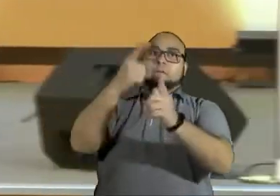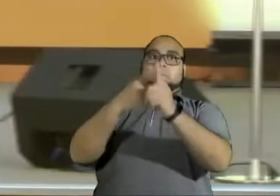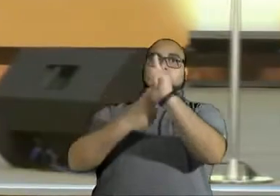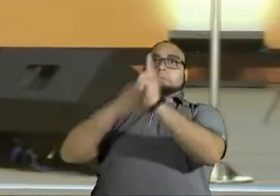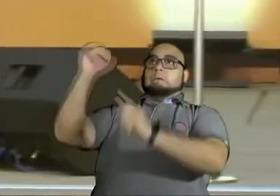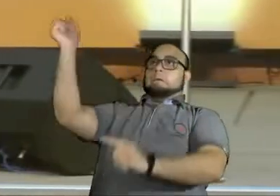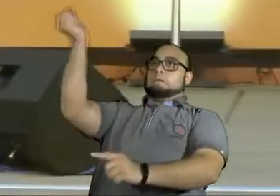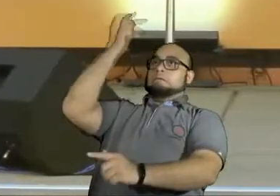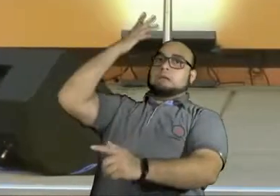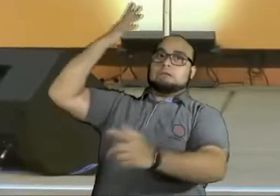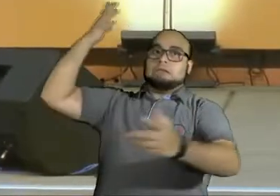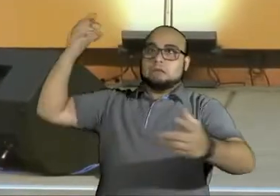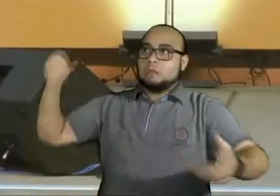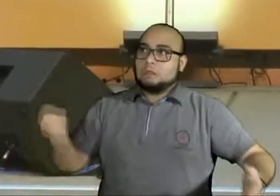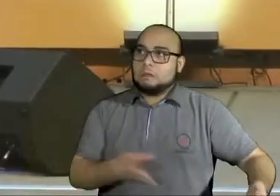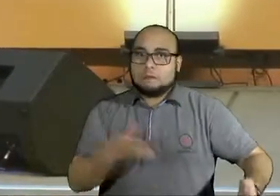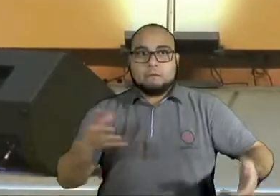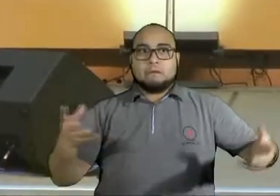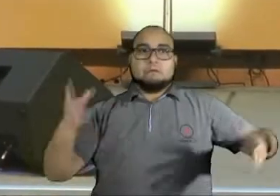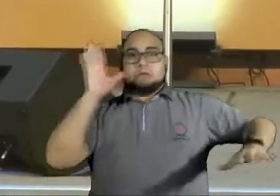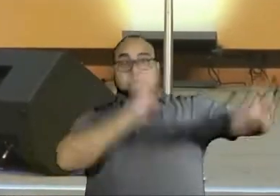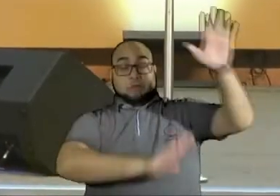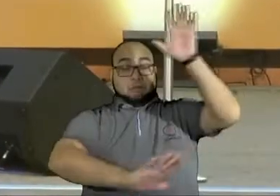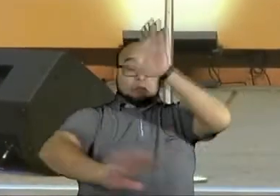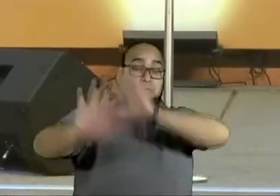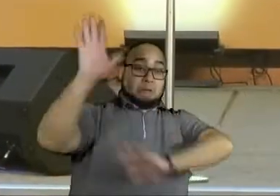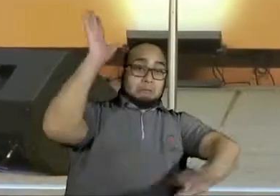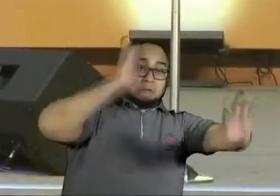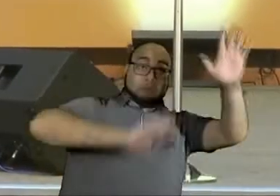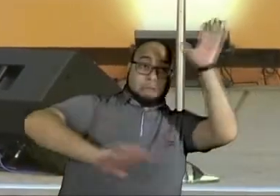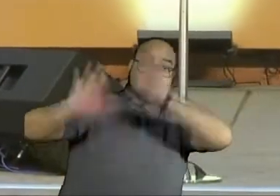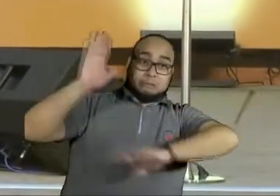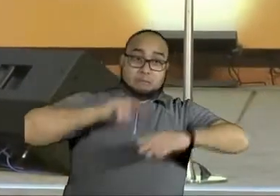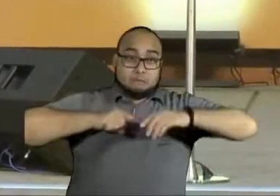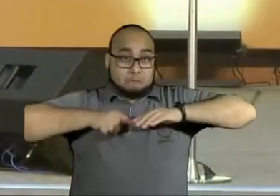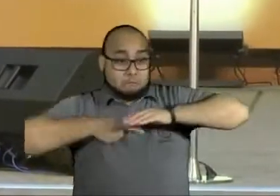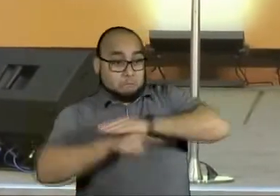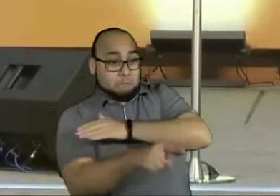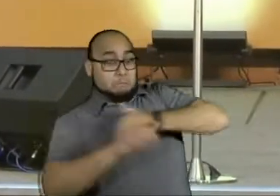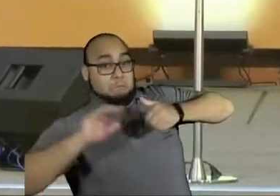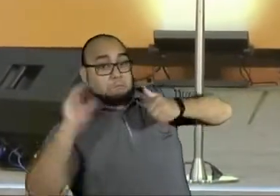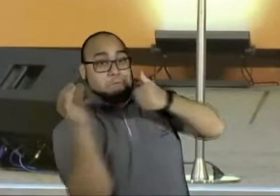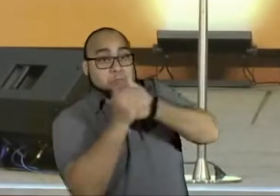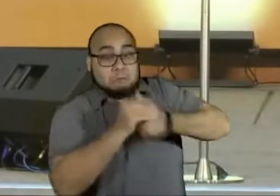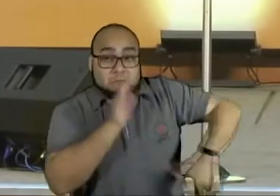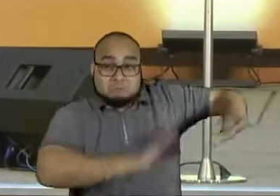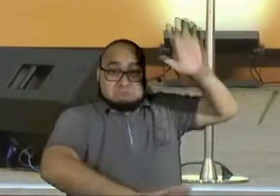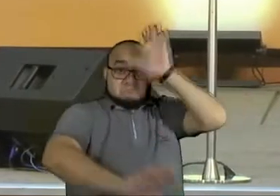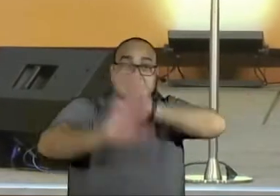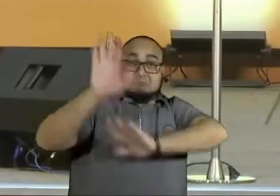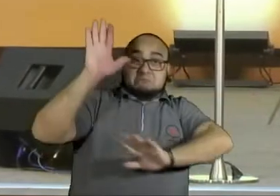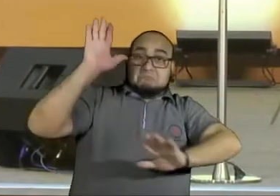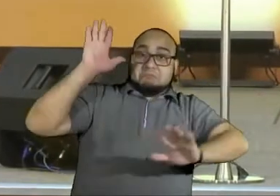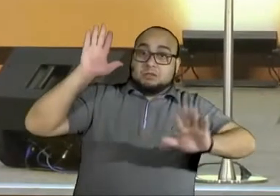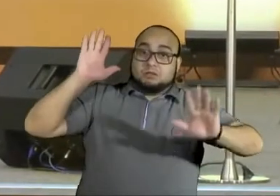O manto do remanto, do profundo, do escondido, do xé, do prado, xé.